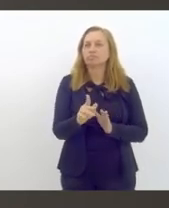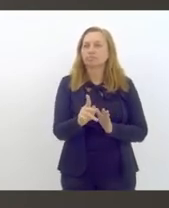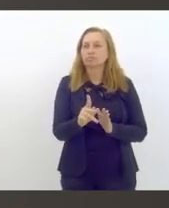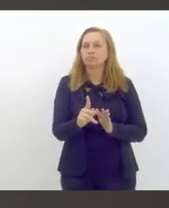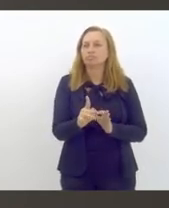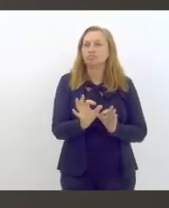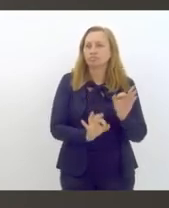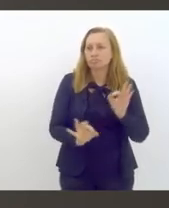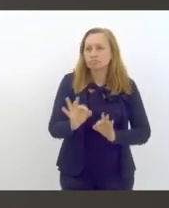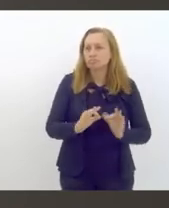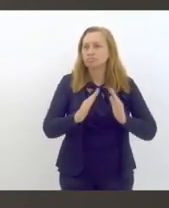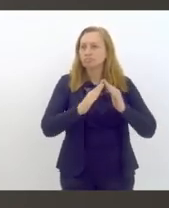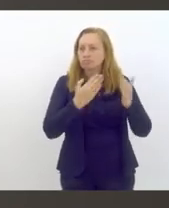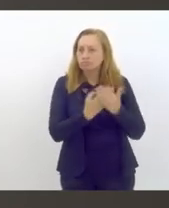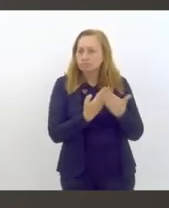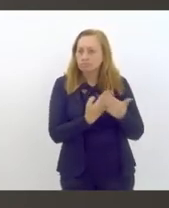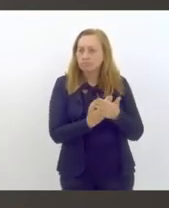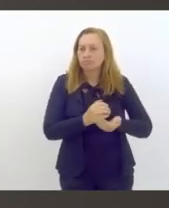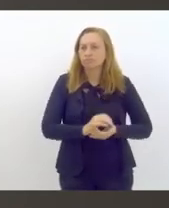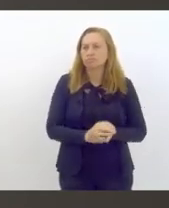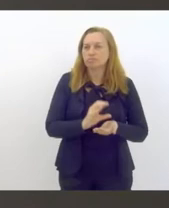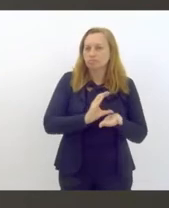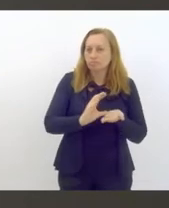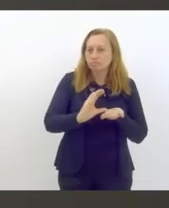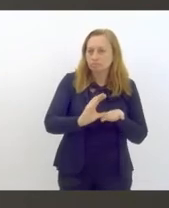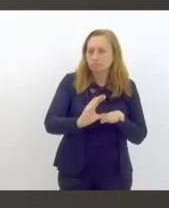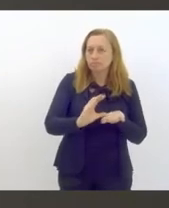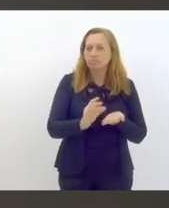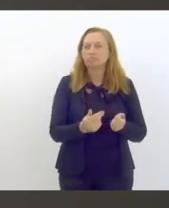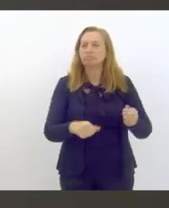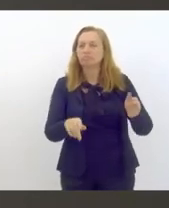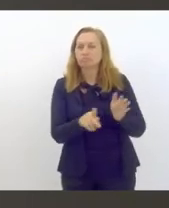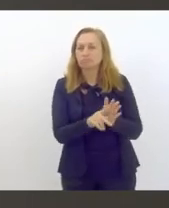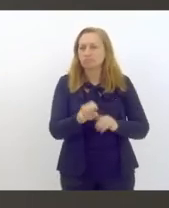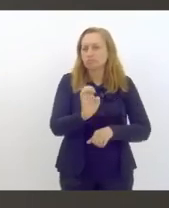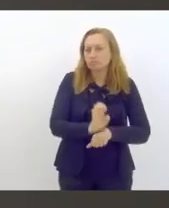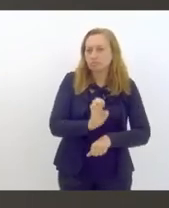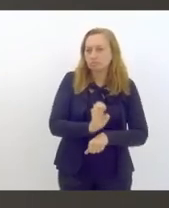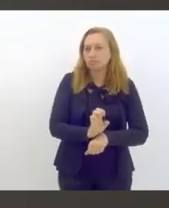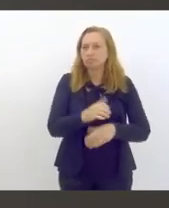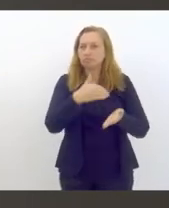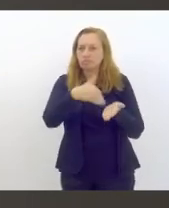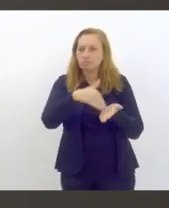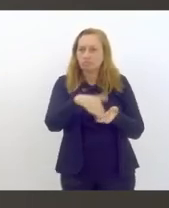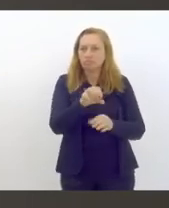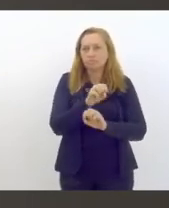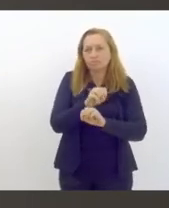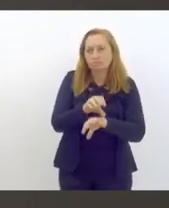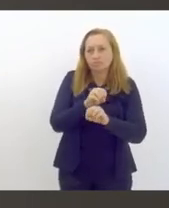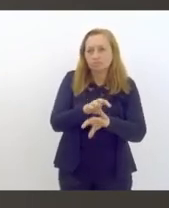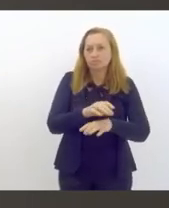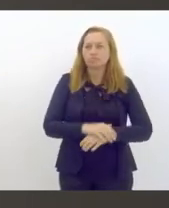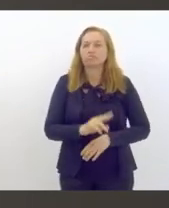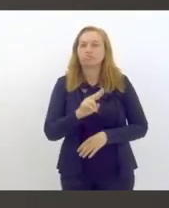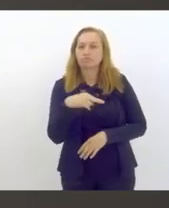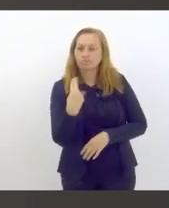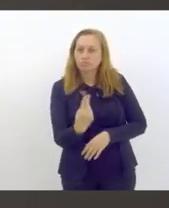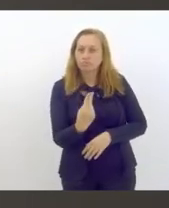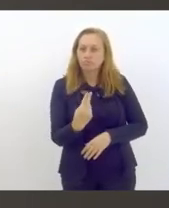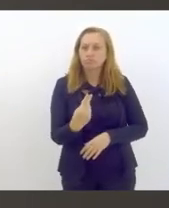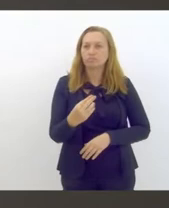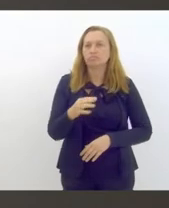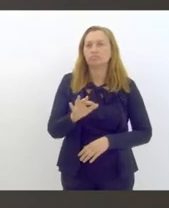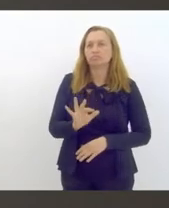que esses recursos possam ser do governo do Estado, da Secretaria de Educação, né? Ou